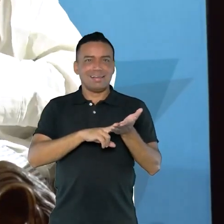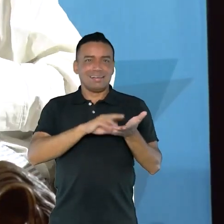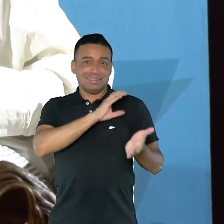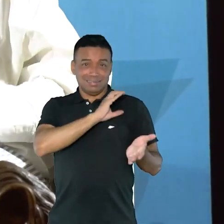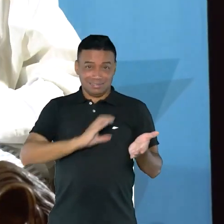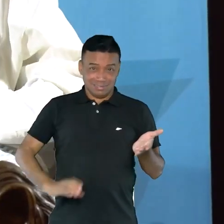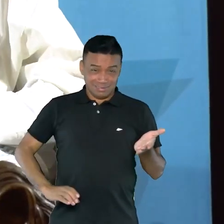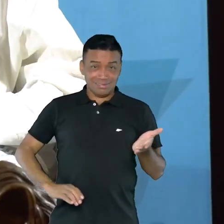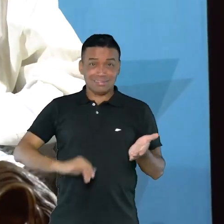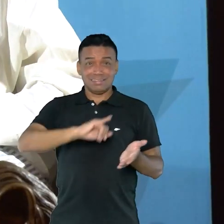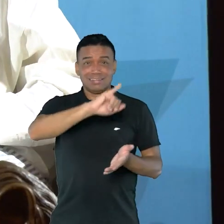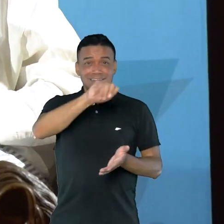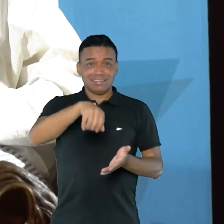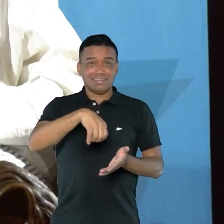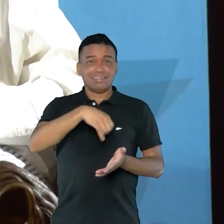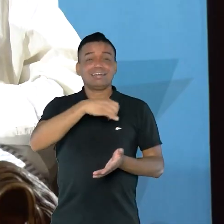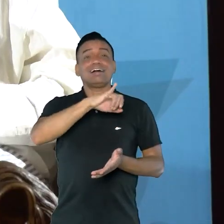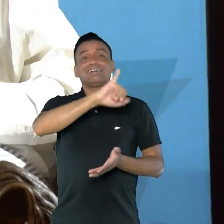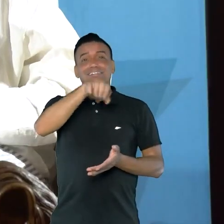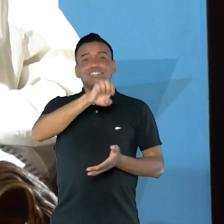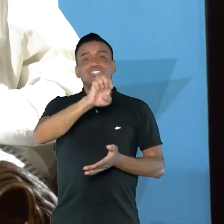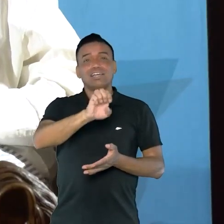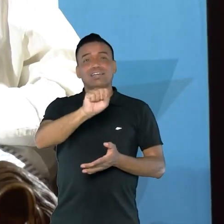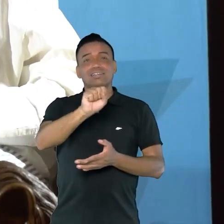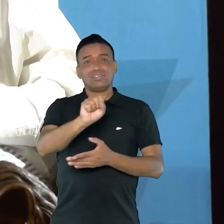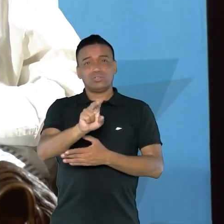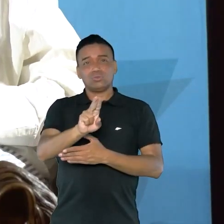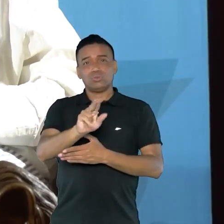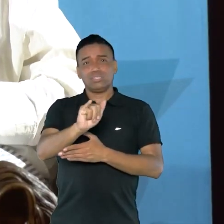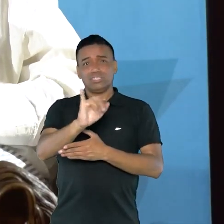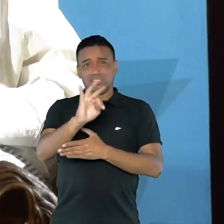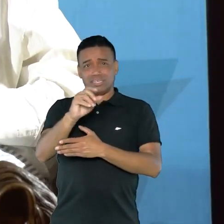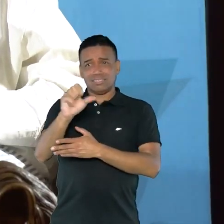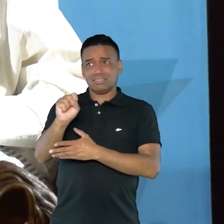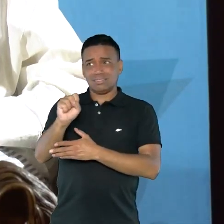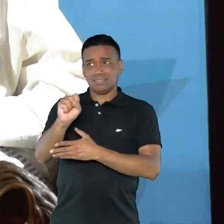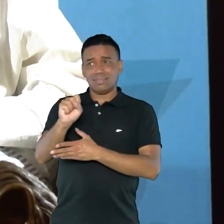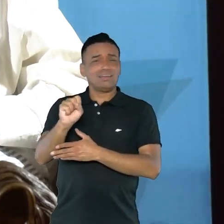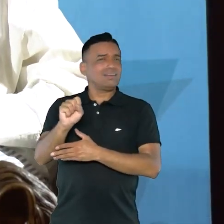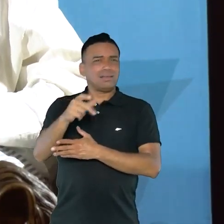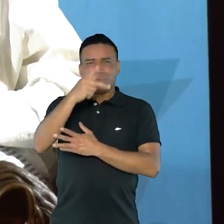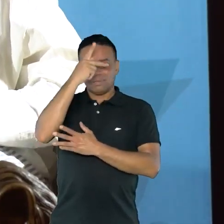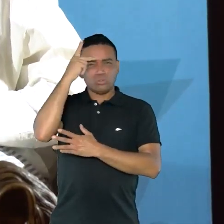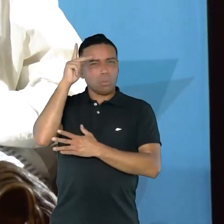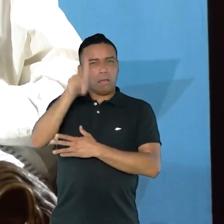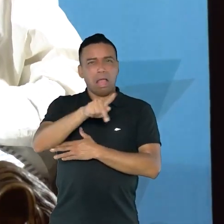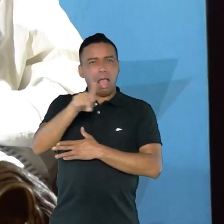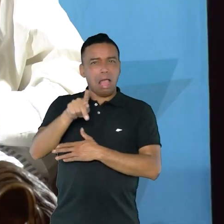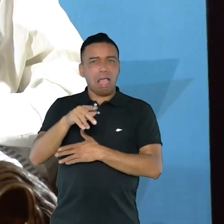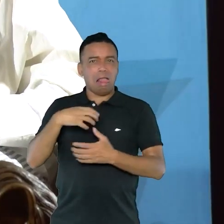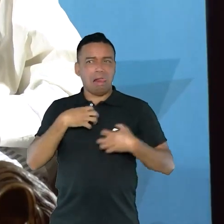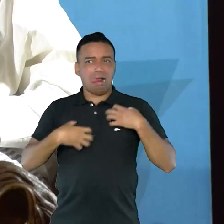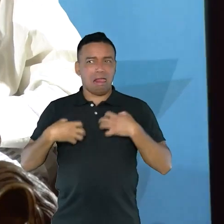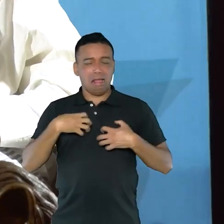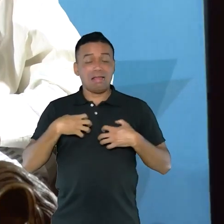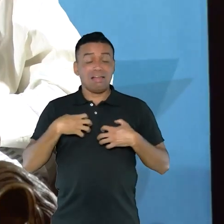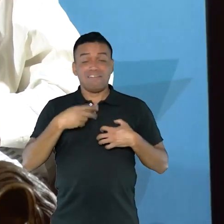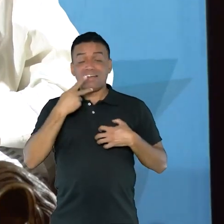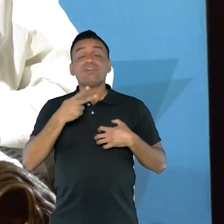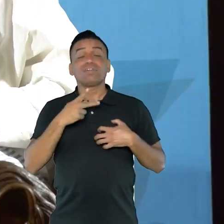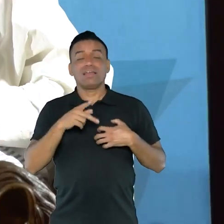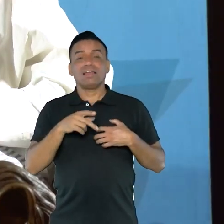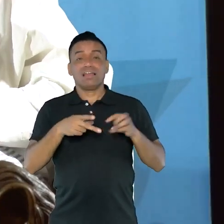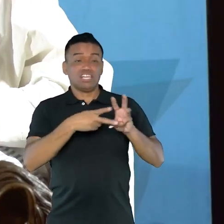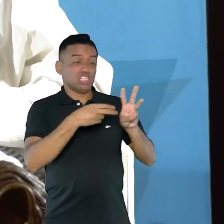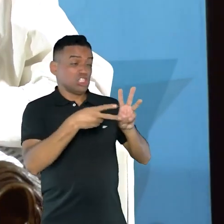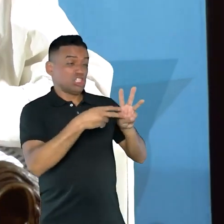das passagens, né, que os missionários ficam muito incomodados é que eles diziam o seguinte: esses Guarani